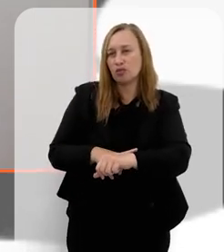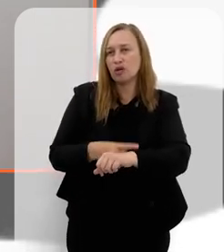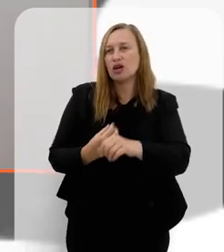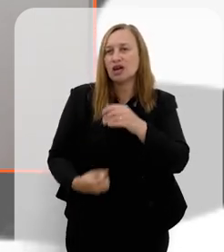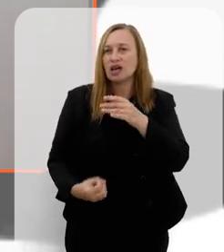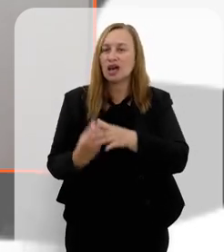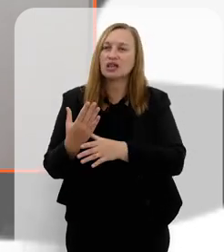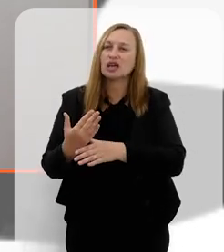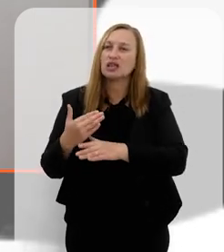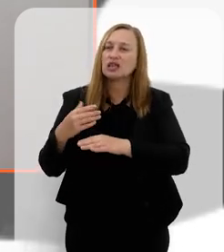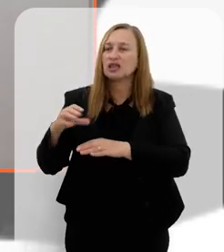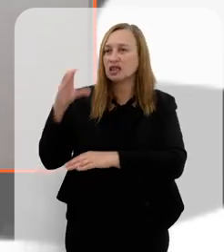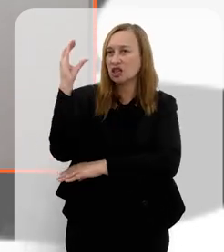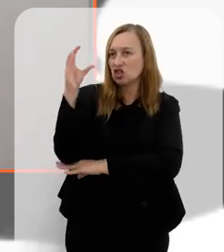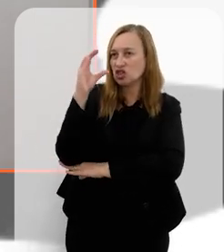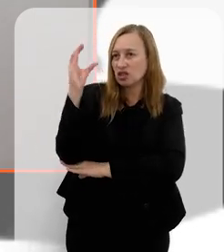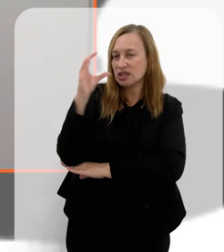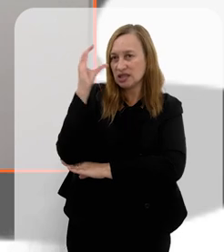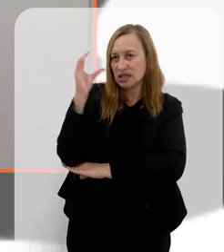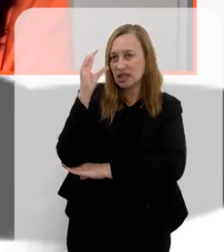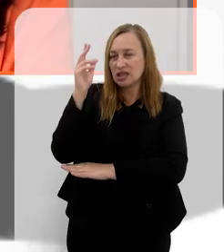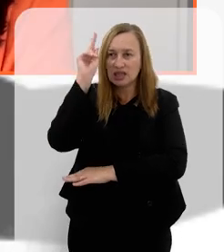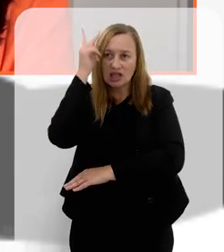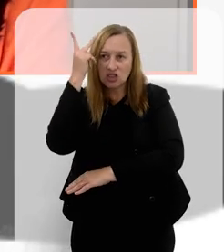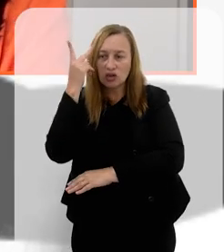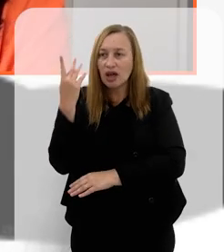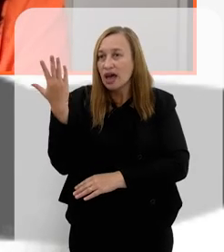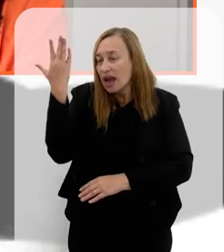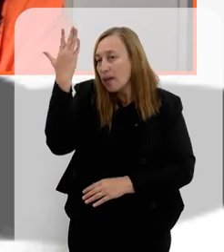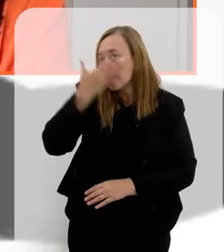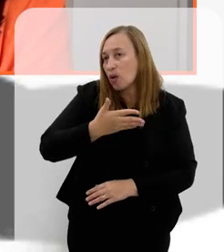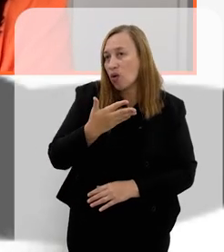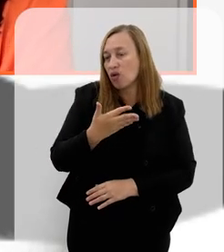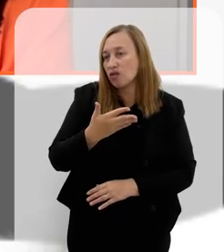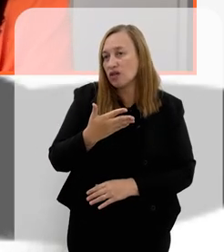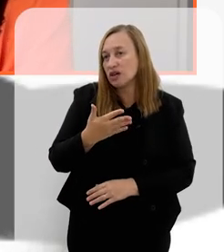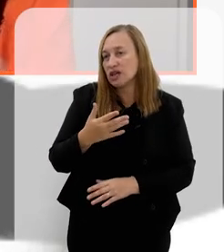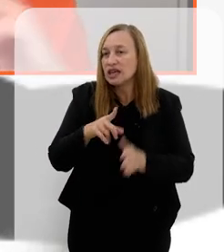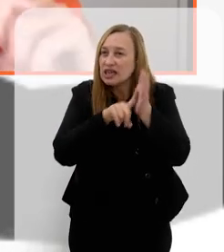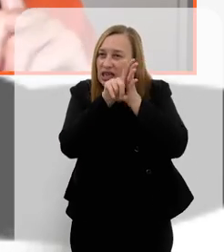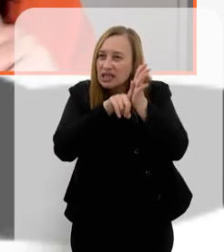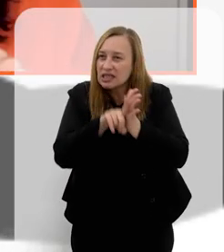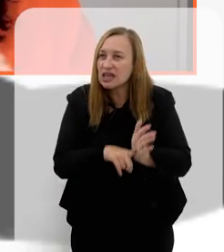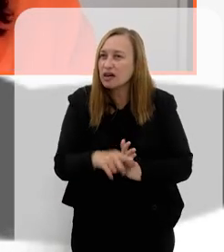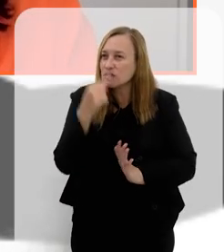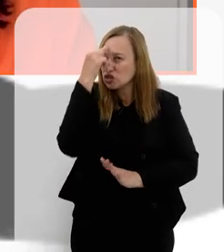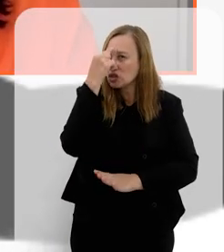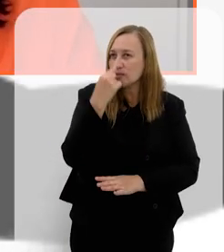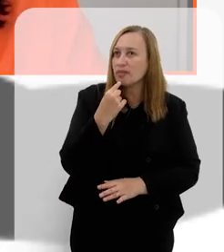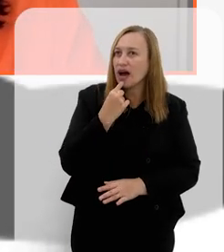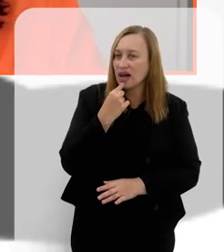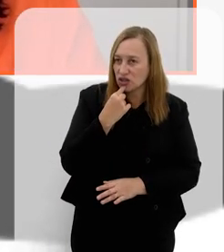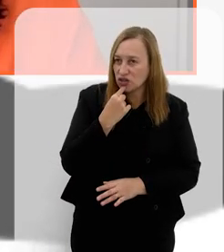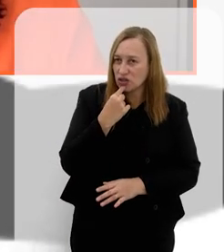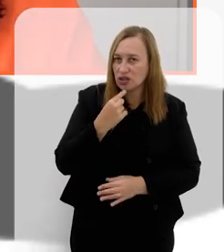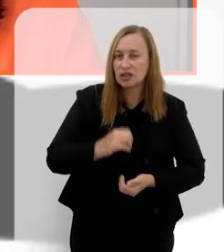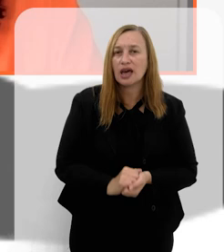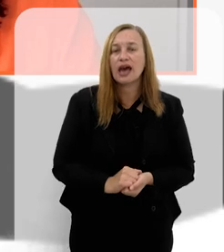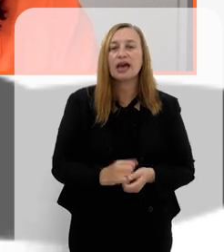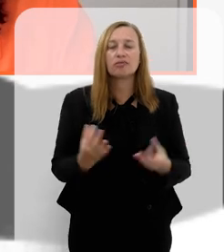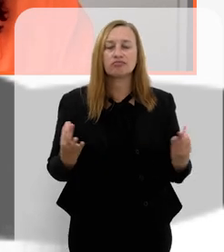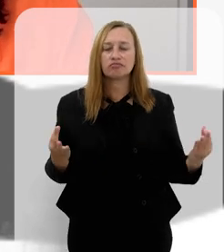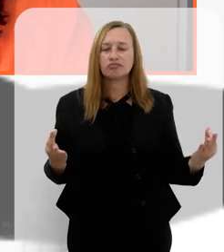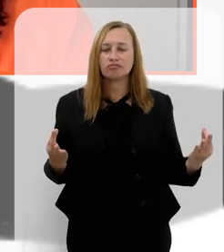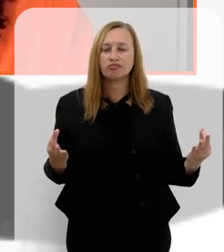na história, né, das ciências, ela prova, através de exames de imagem,